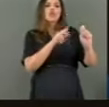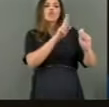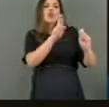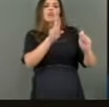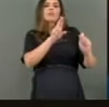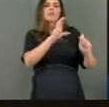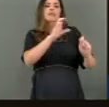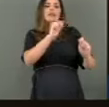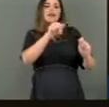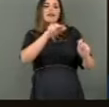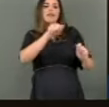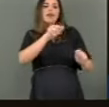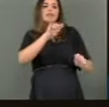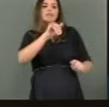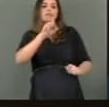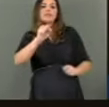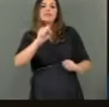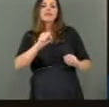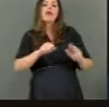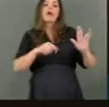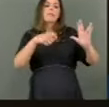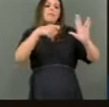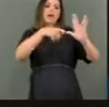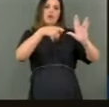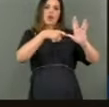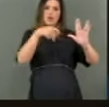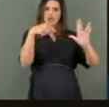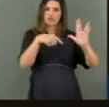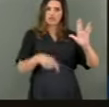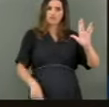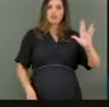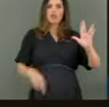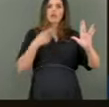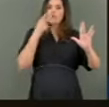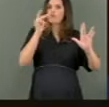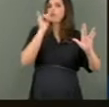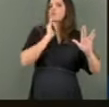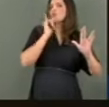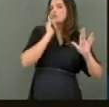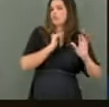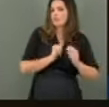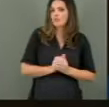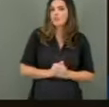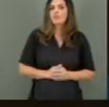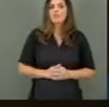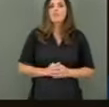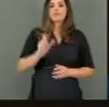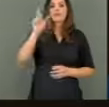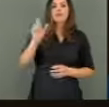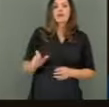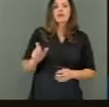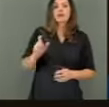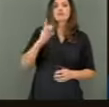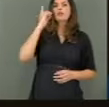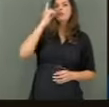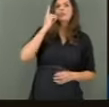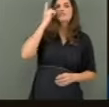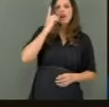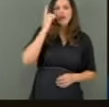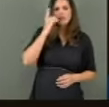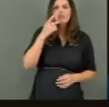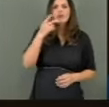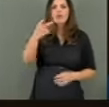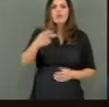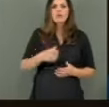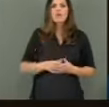à maconha medicinal. Eu vou tomar o exemplo, o ministro falou, o deputado aí, temos